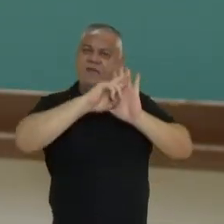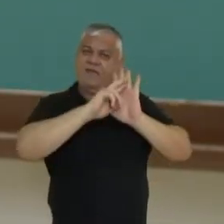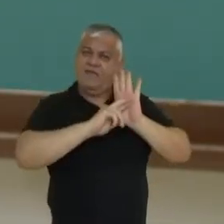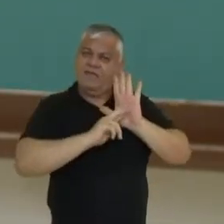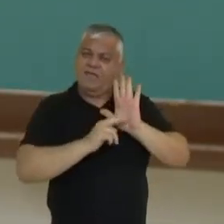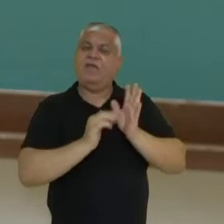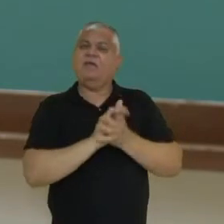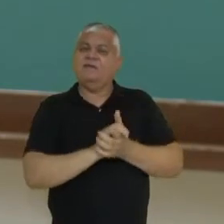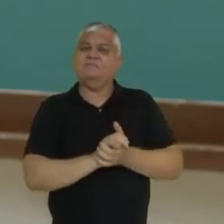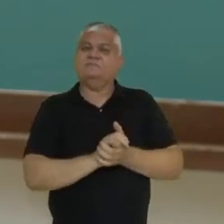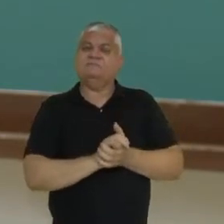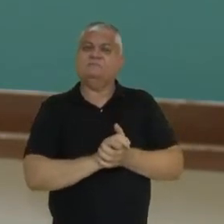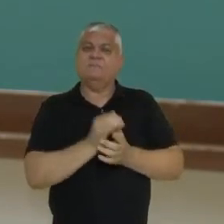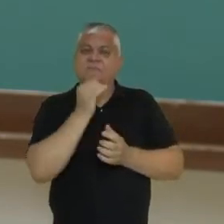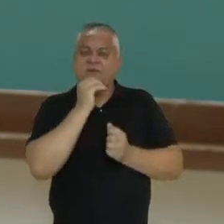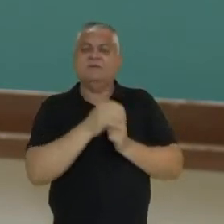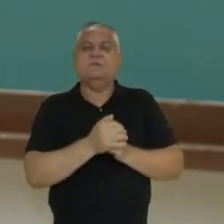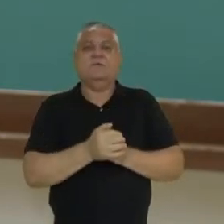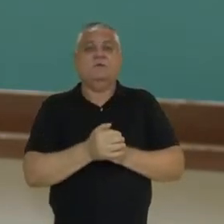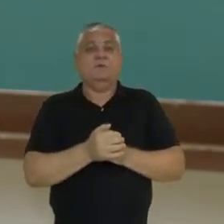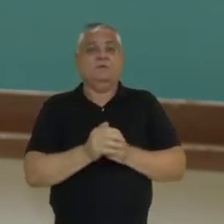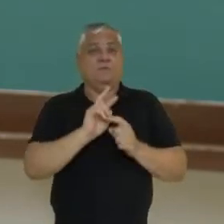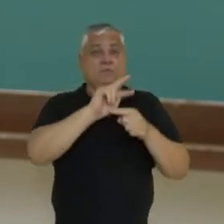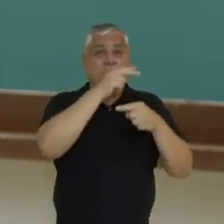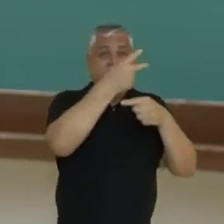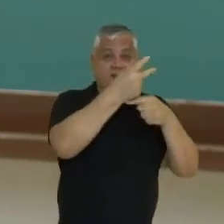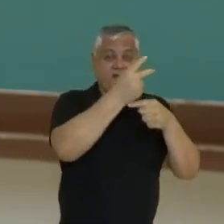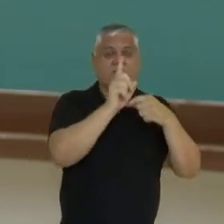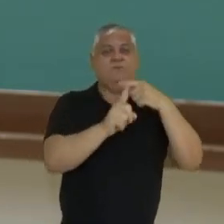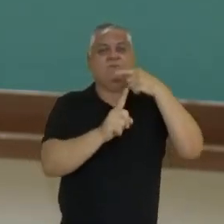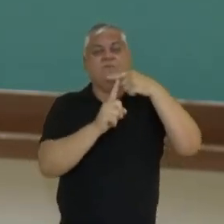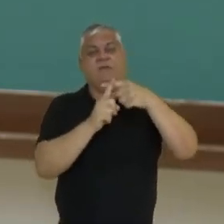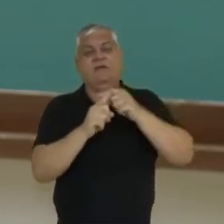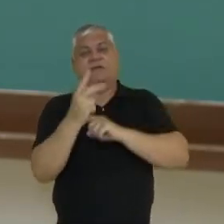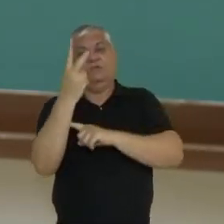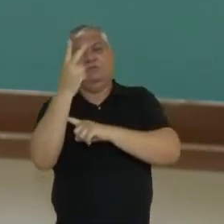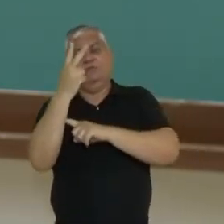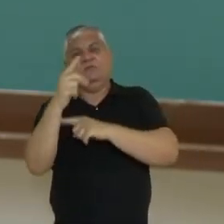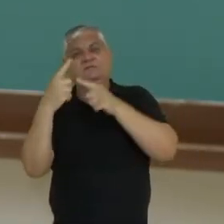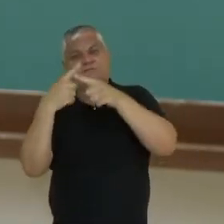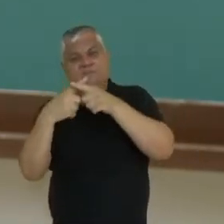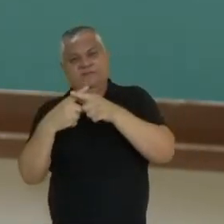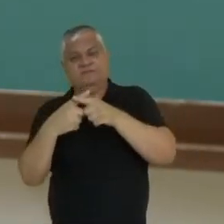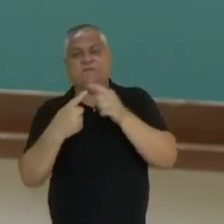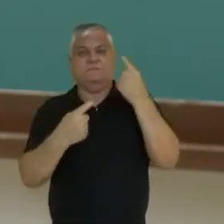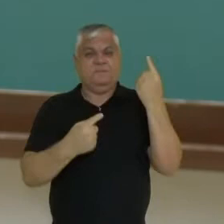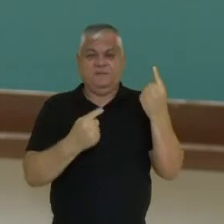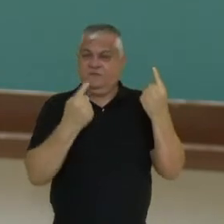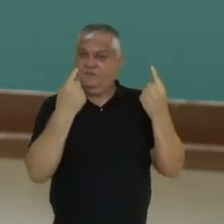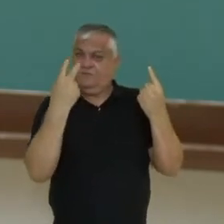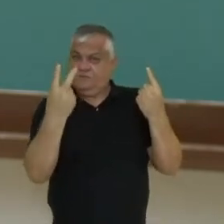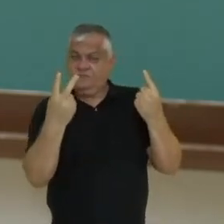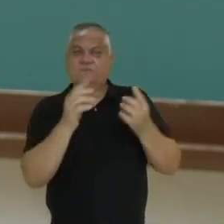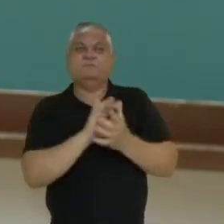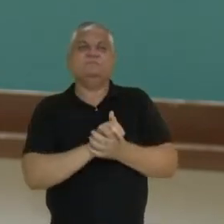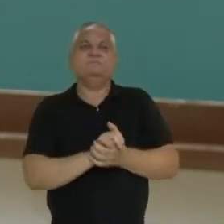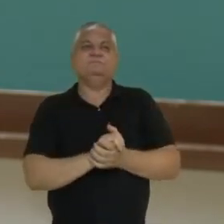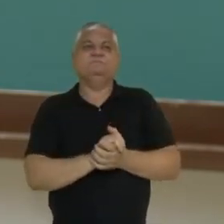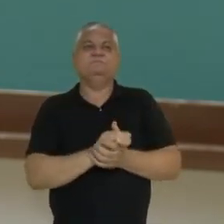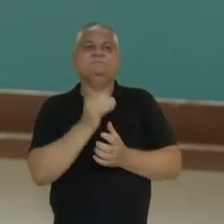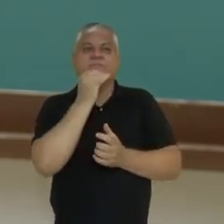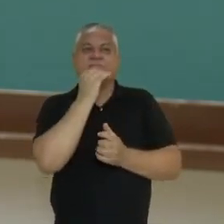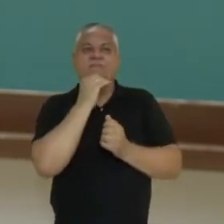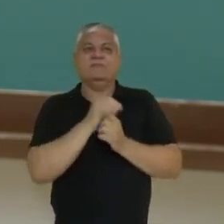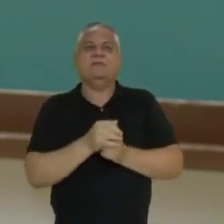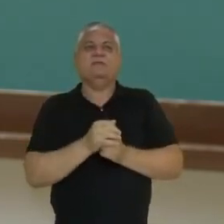disse produtos no táxi o quadrado do primeiro mais duas vezes o primeiro pelo segundo mais o quadrado do segundo estão